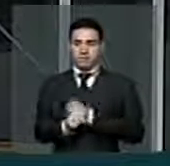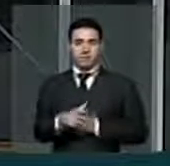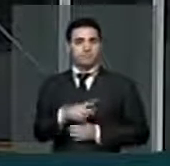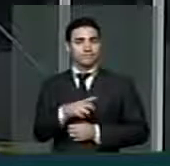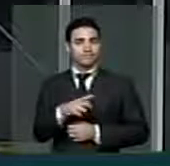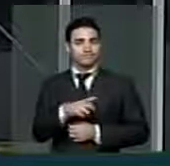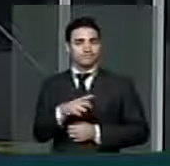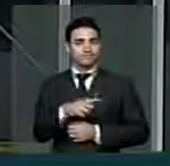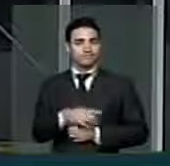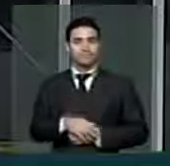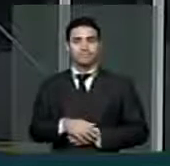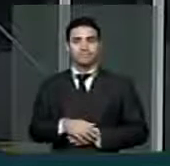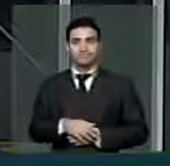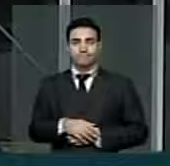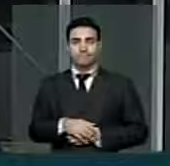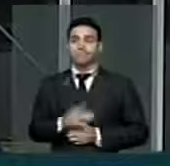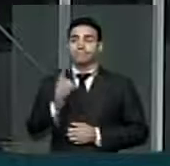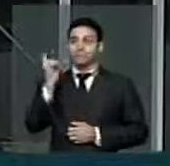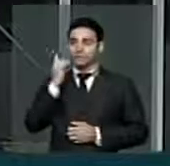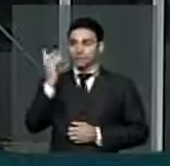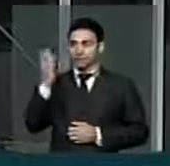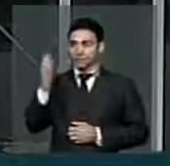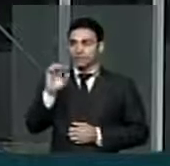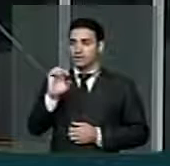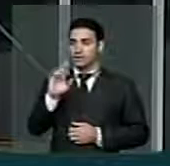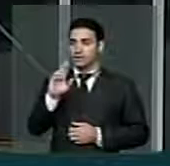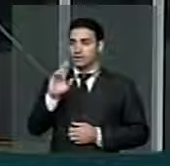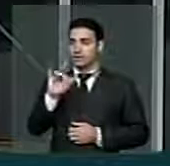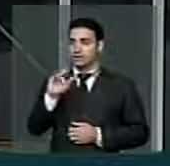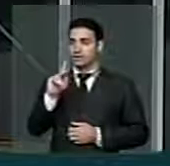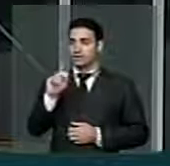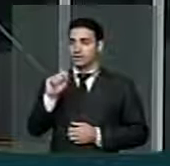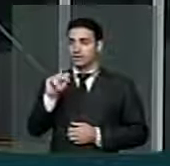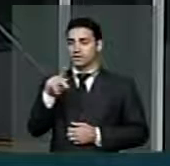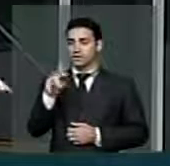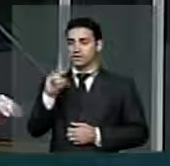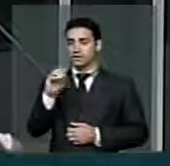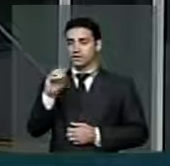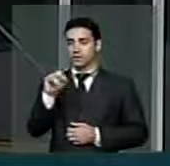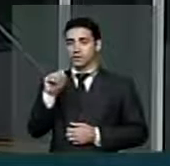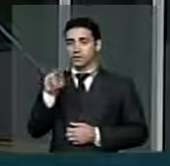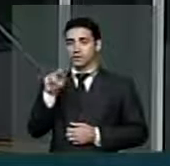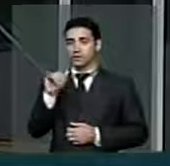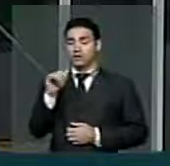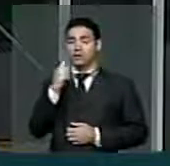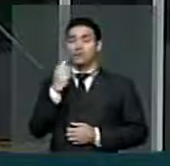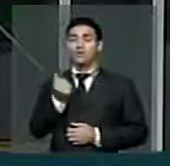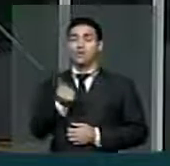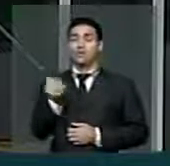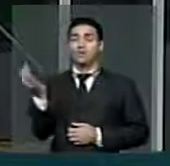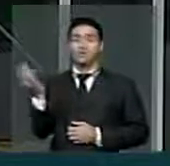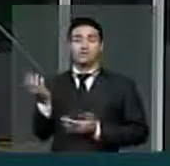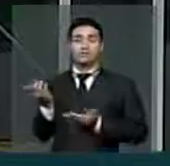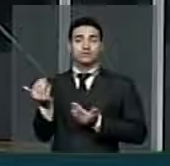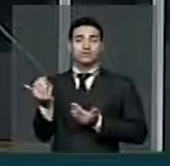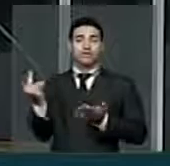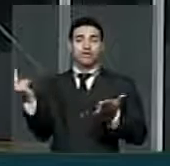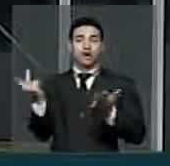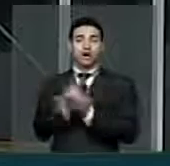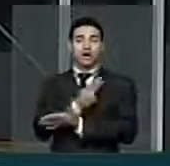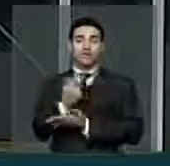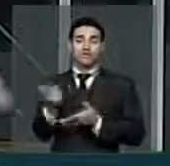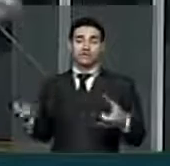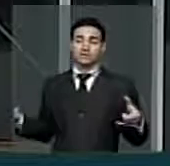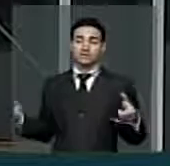Impressionante, deputada Érica Cocai, a quantidade de jovens, inclusive, que nós perdemos nesta